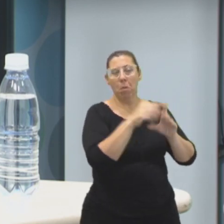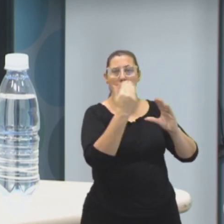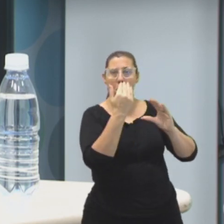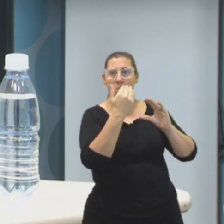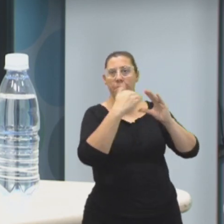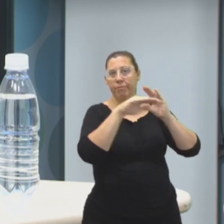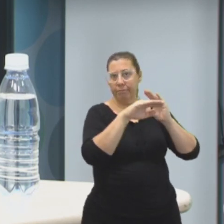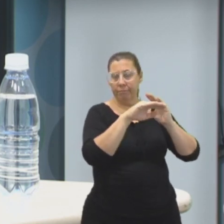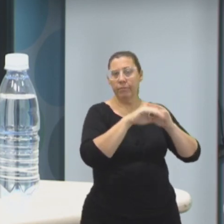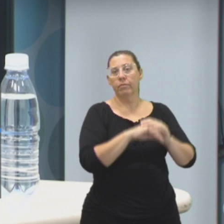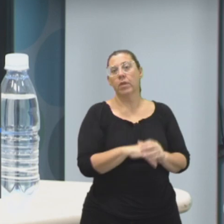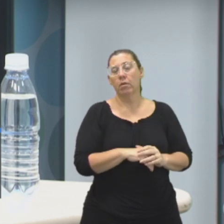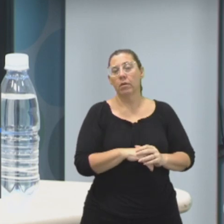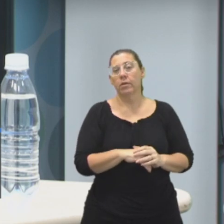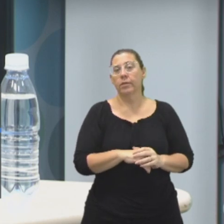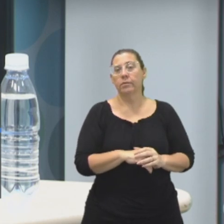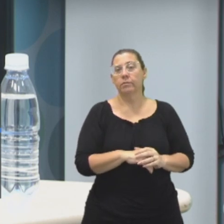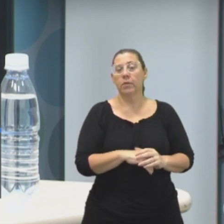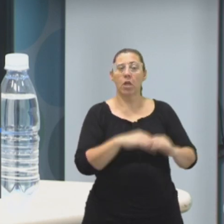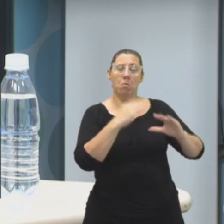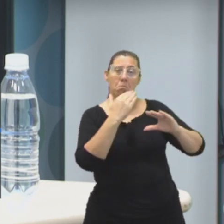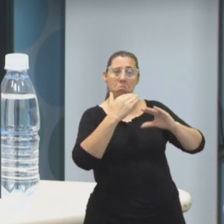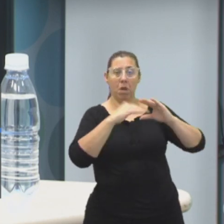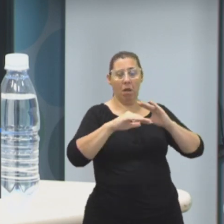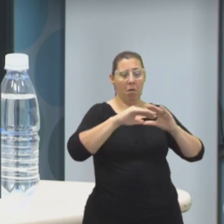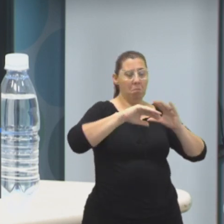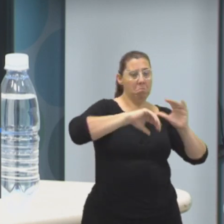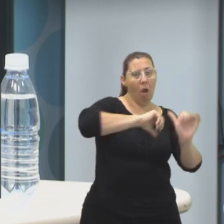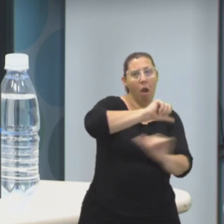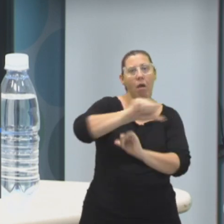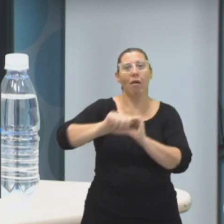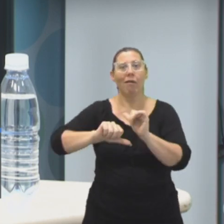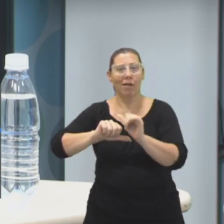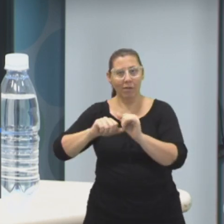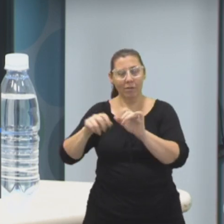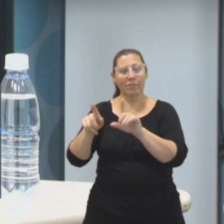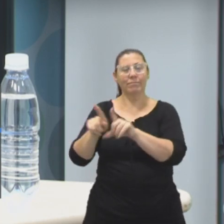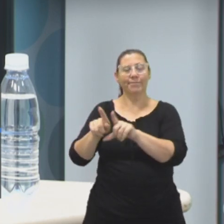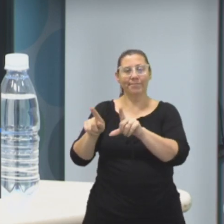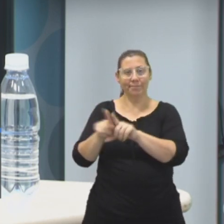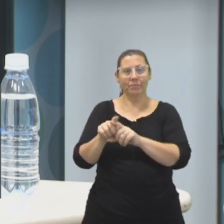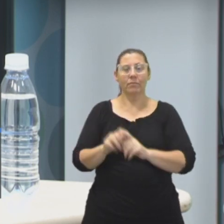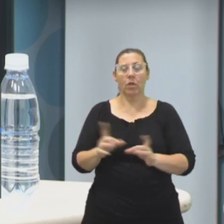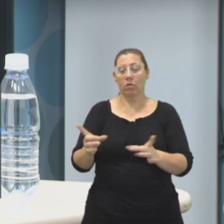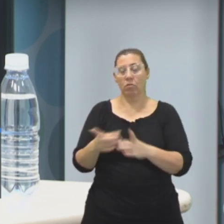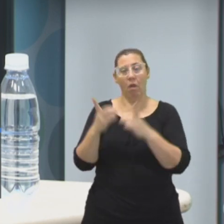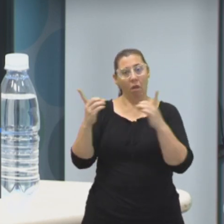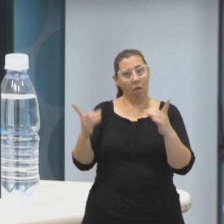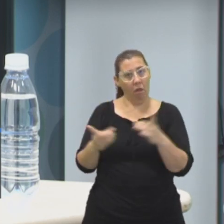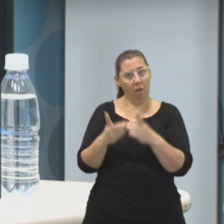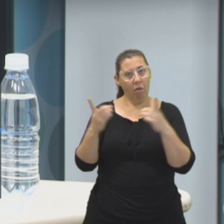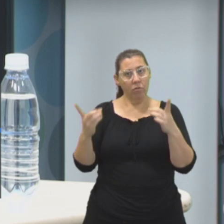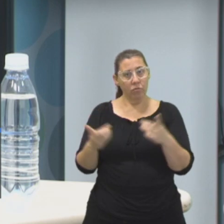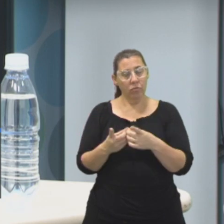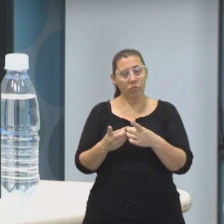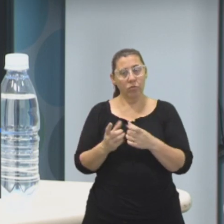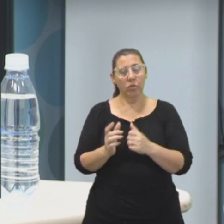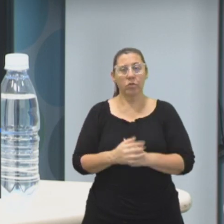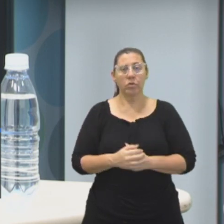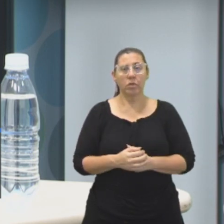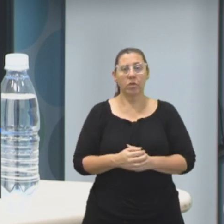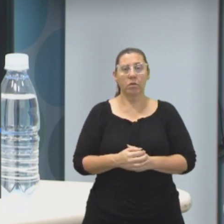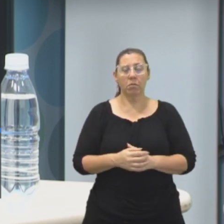mensagem, e essa mensagem é transformada num recurso didático por meio